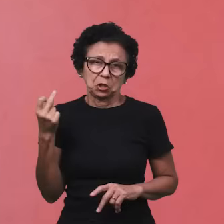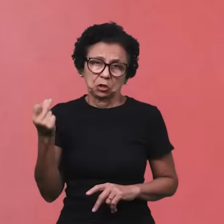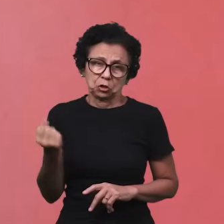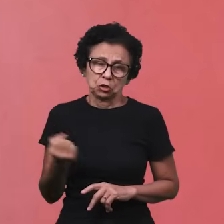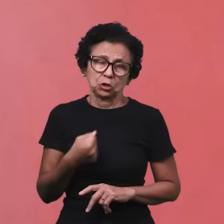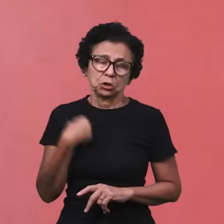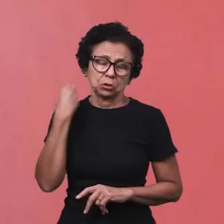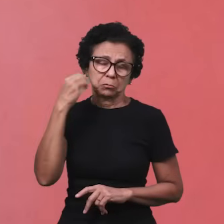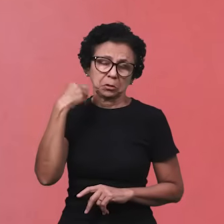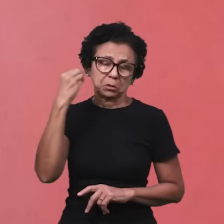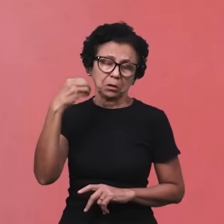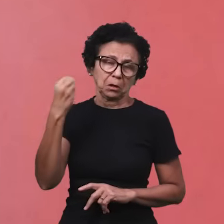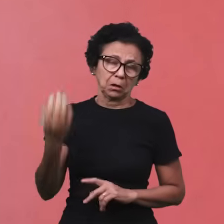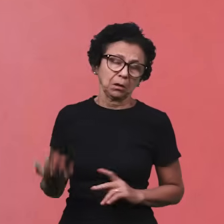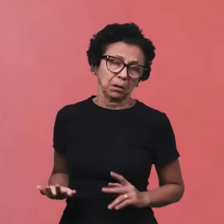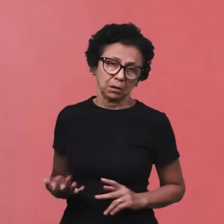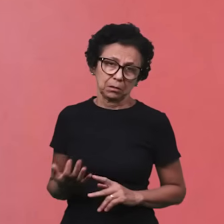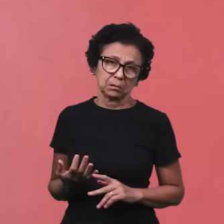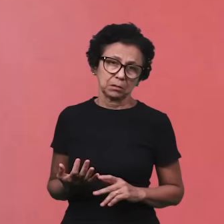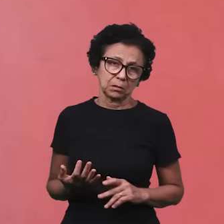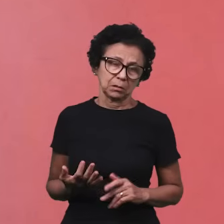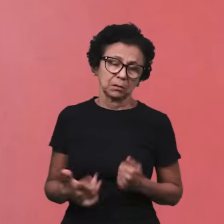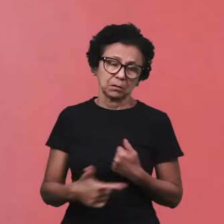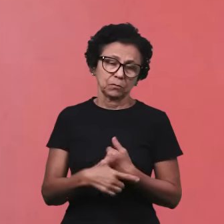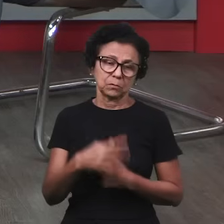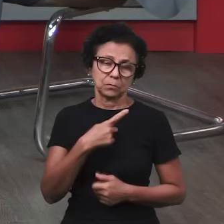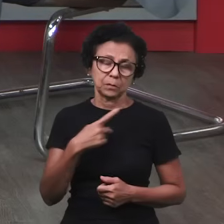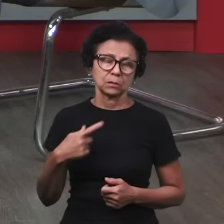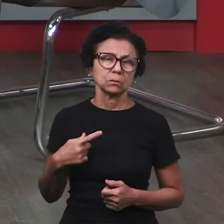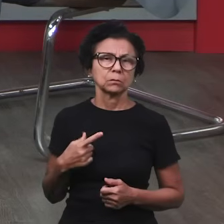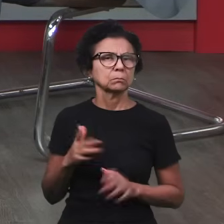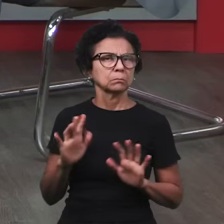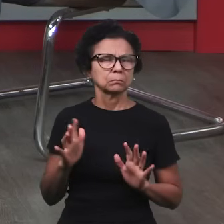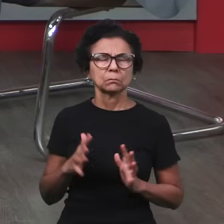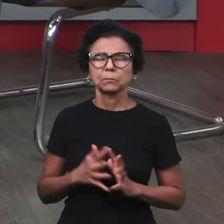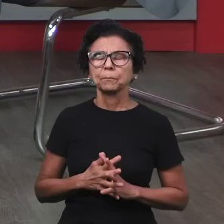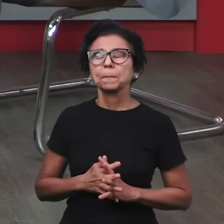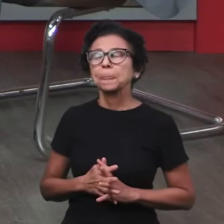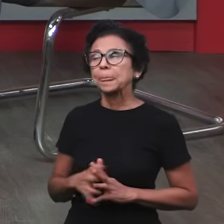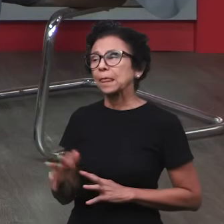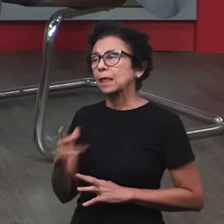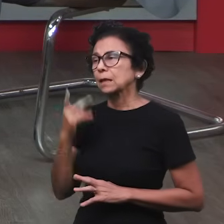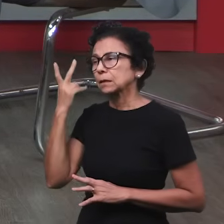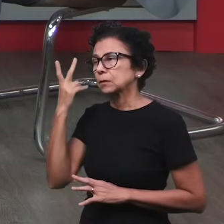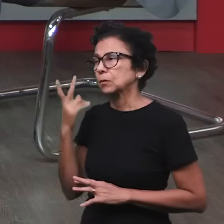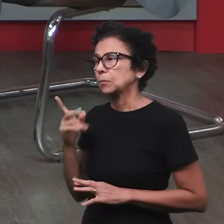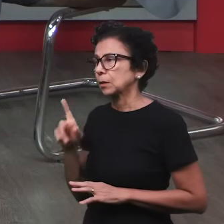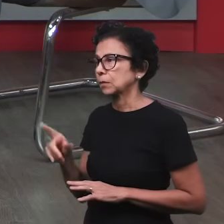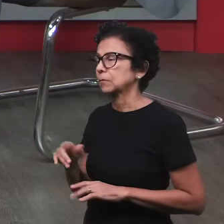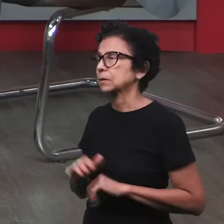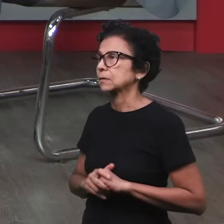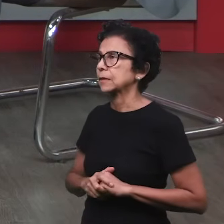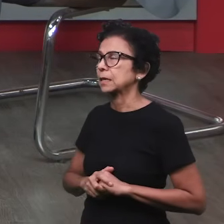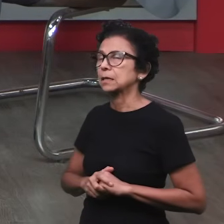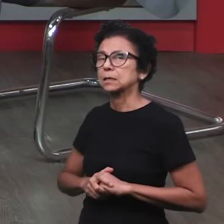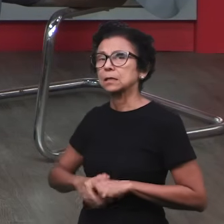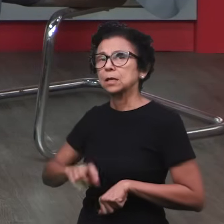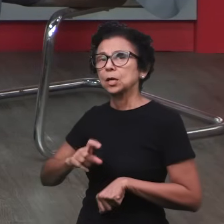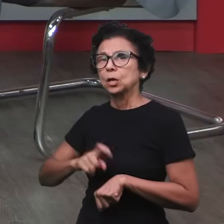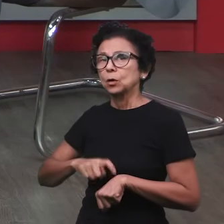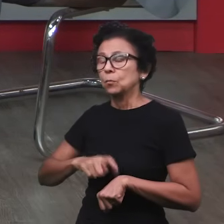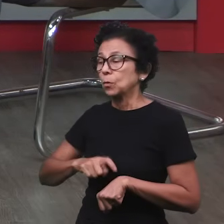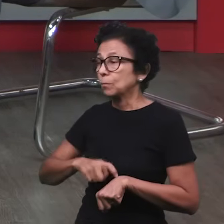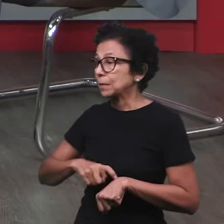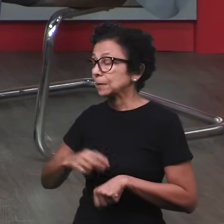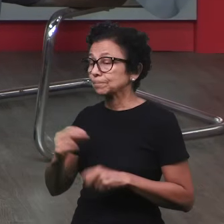do seu tempo de ministério, mas foi o quê? A palavra. É muito comum, às vezes, Amadeu, você está